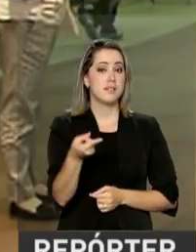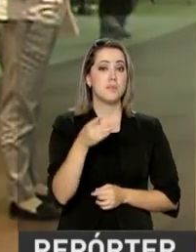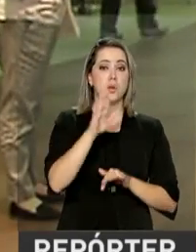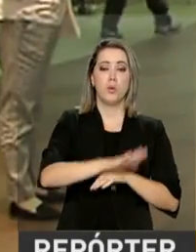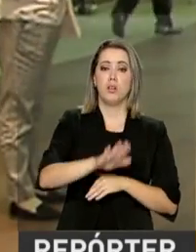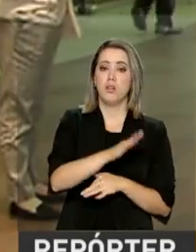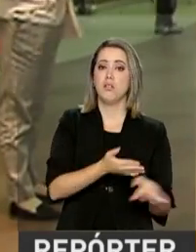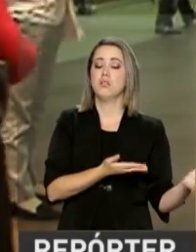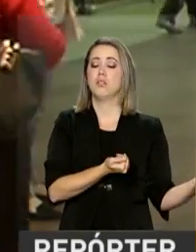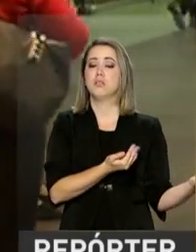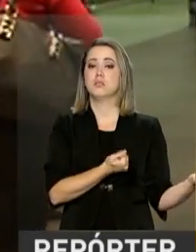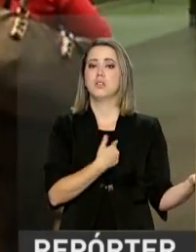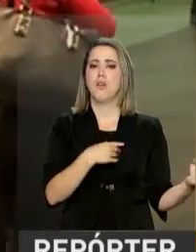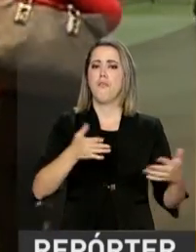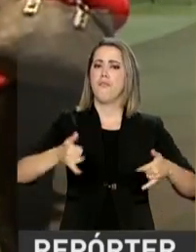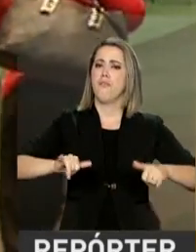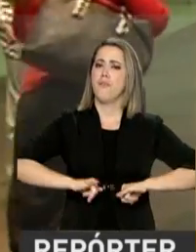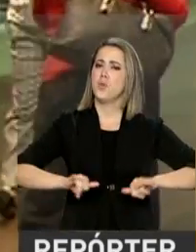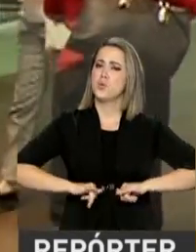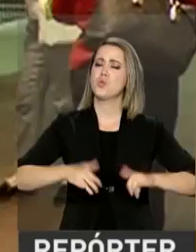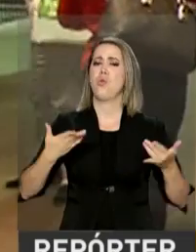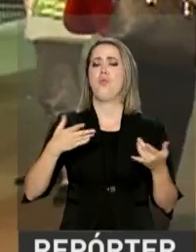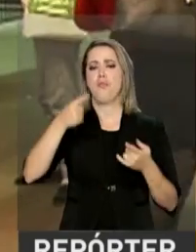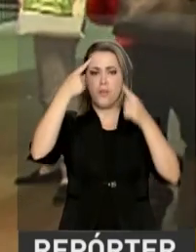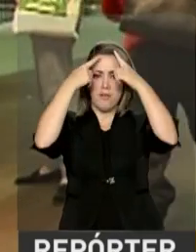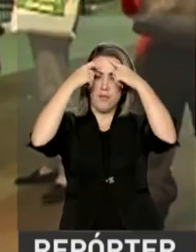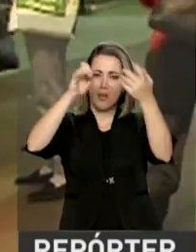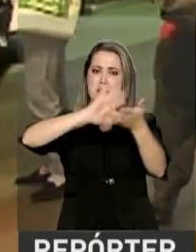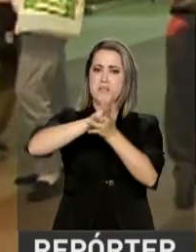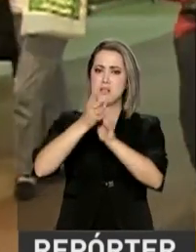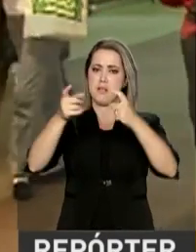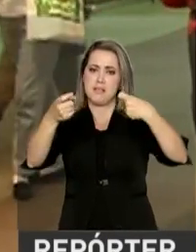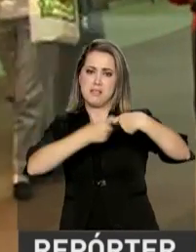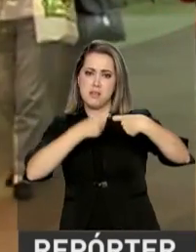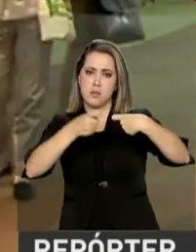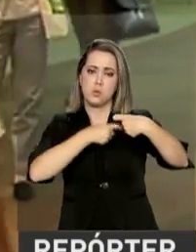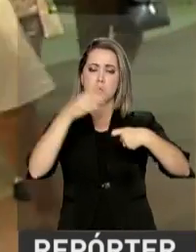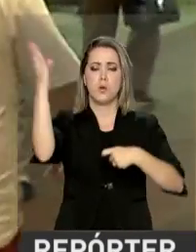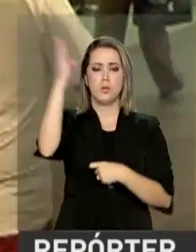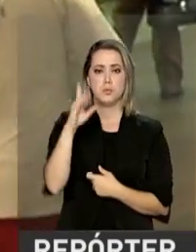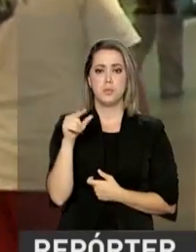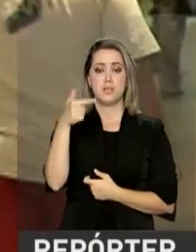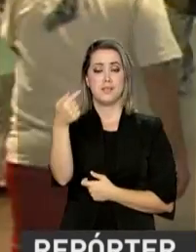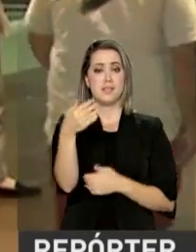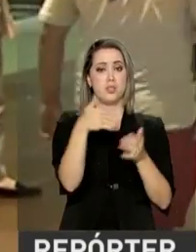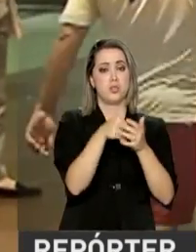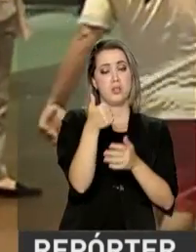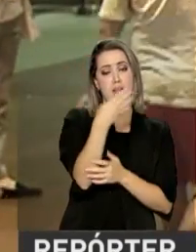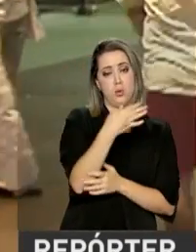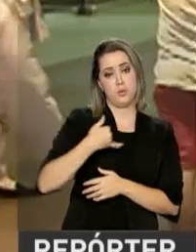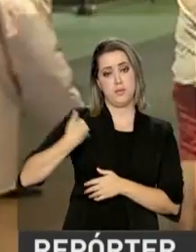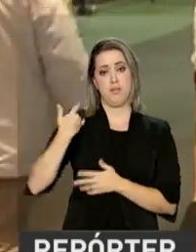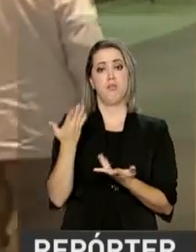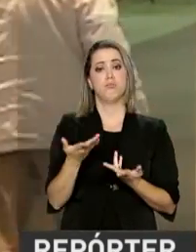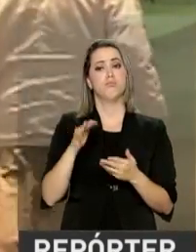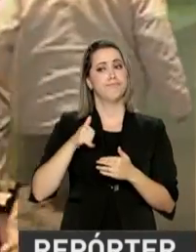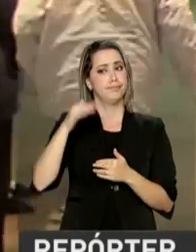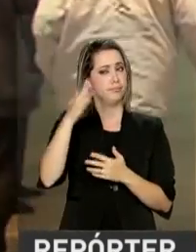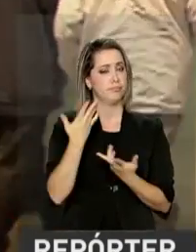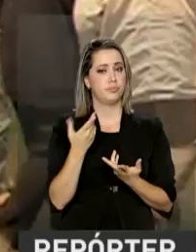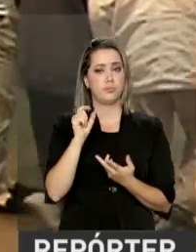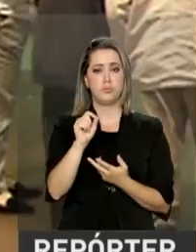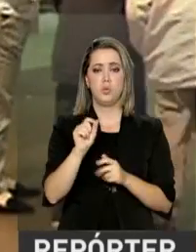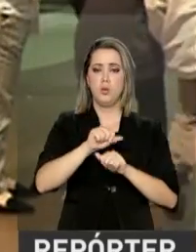e adolescentes sejam vítimas de exploração sexual no Brasil a maioria entre 7 e 14 anos para tentar mudar essa